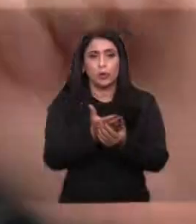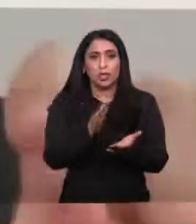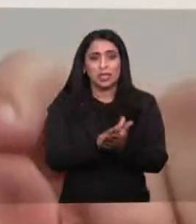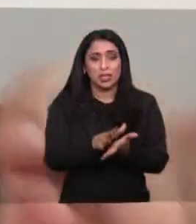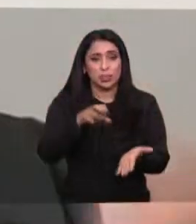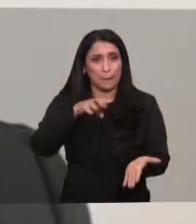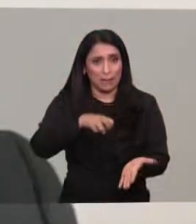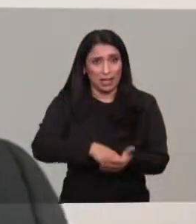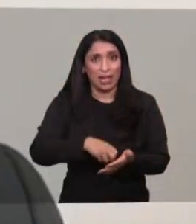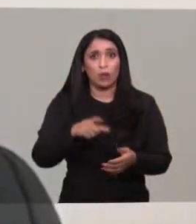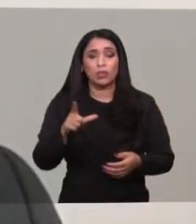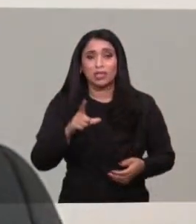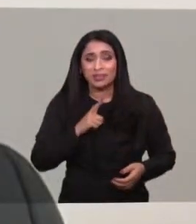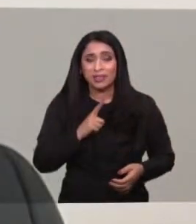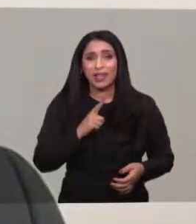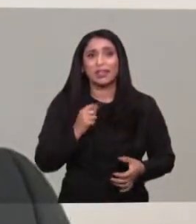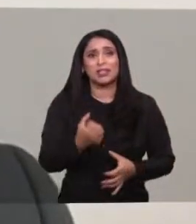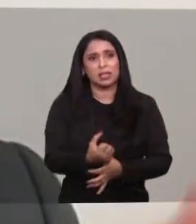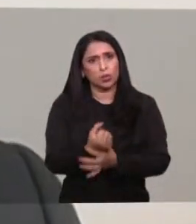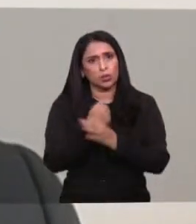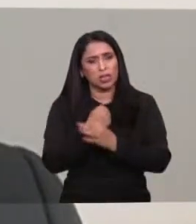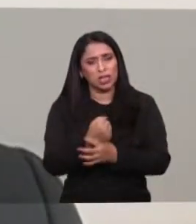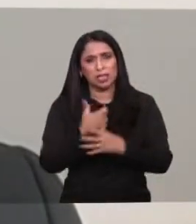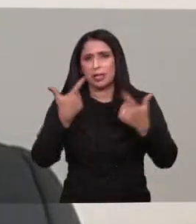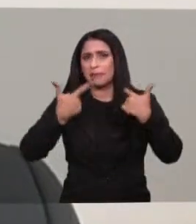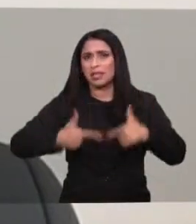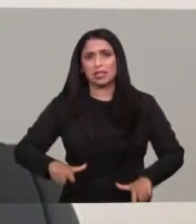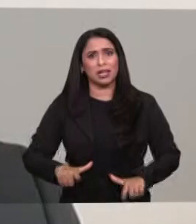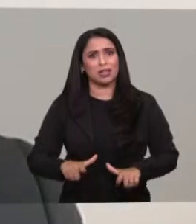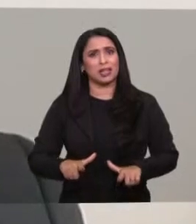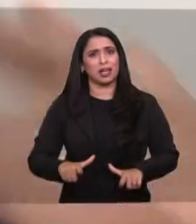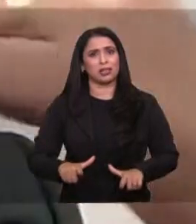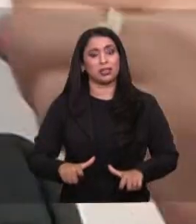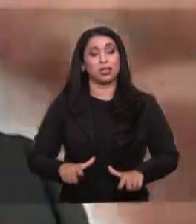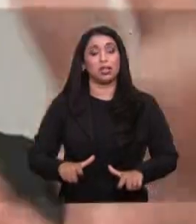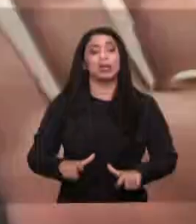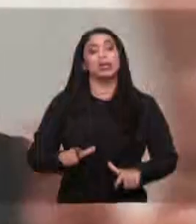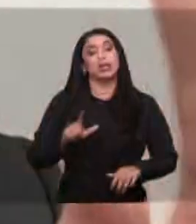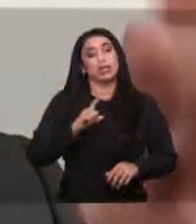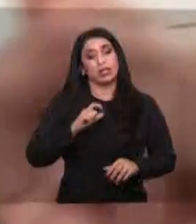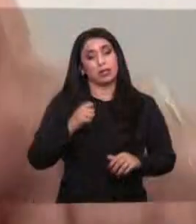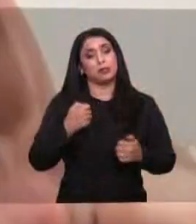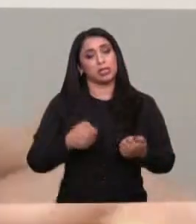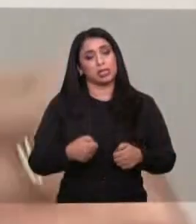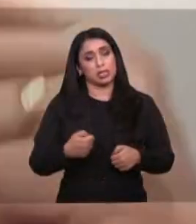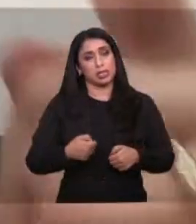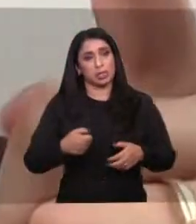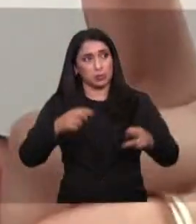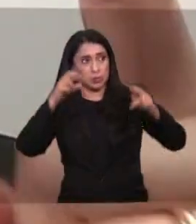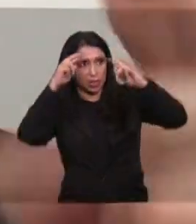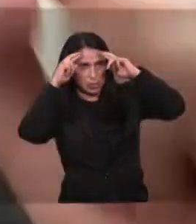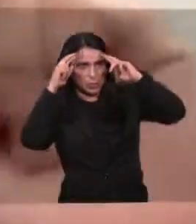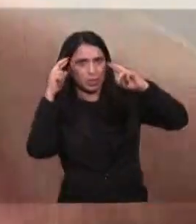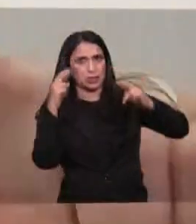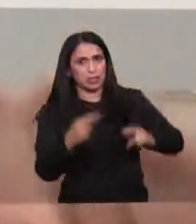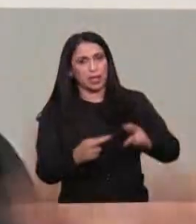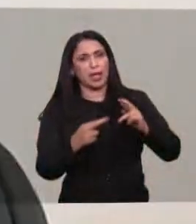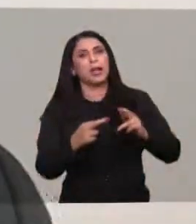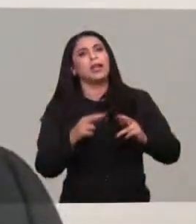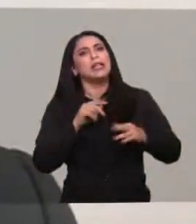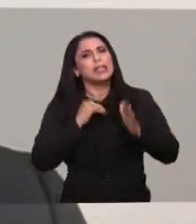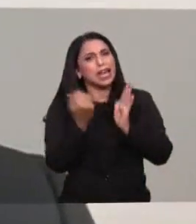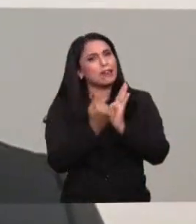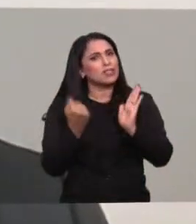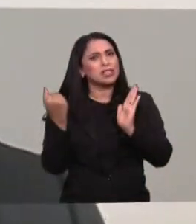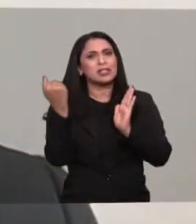assegure e promova de maneira efetiva a imparcialidade. E a este respeito, precisamos avançar para além